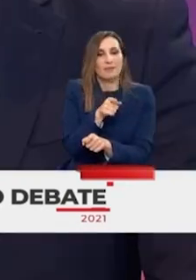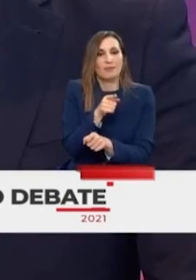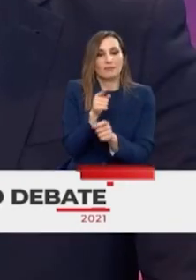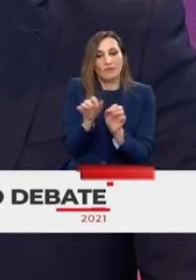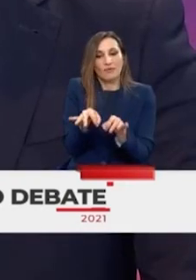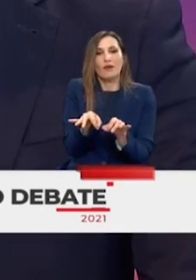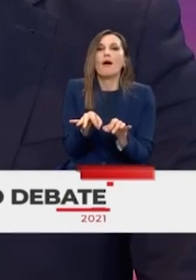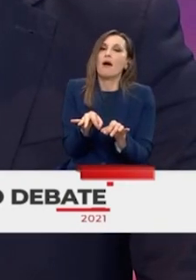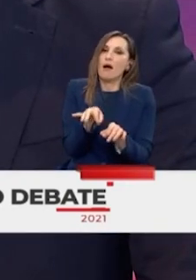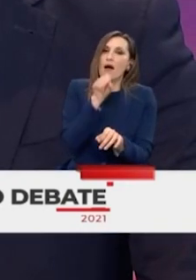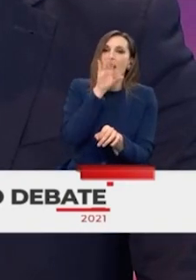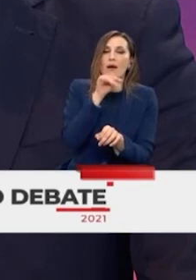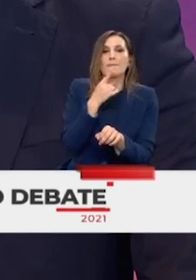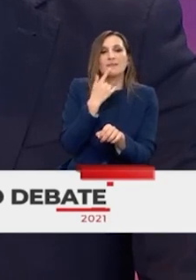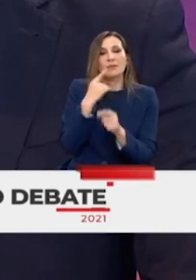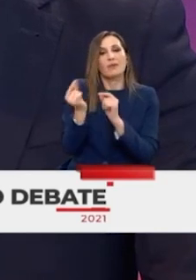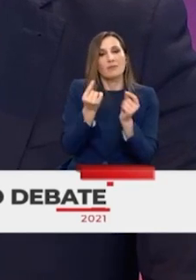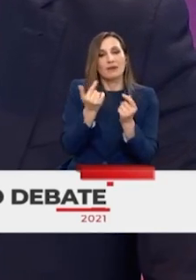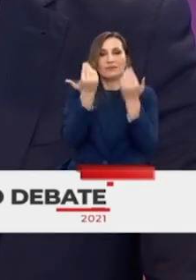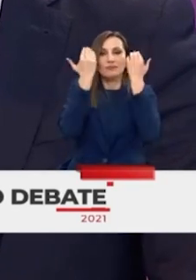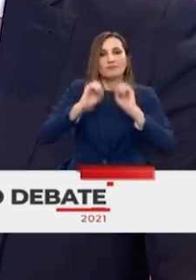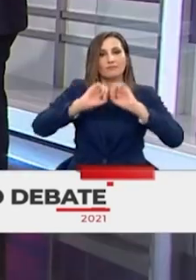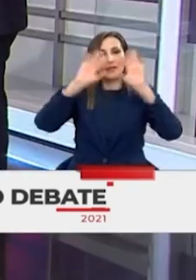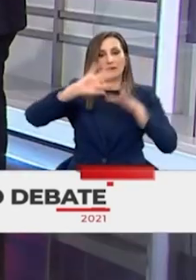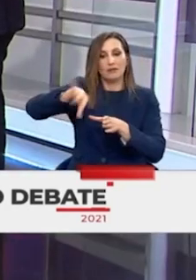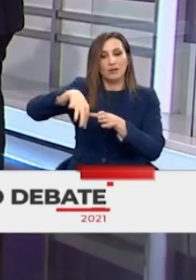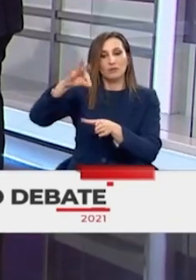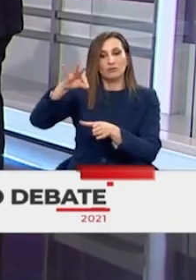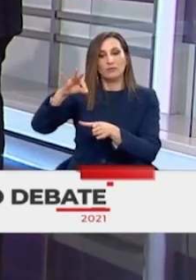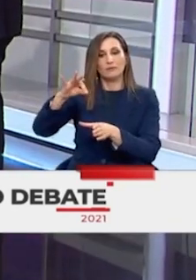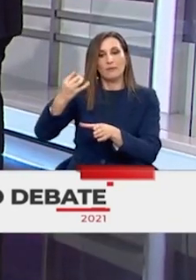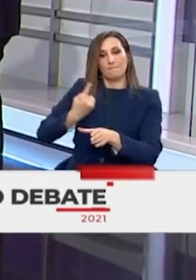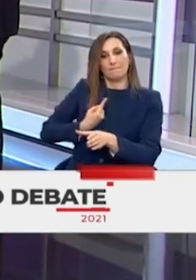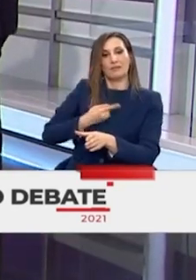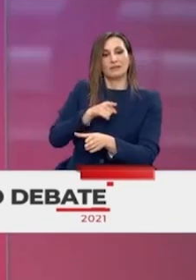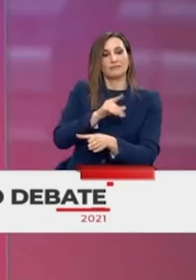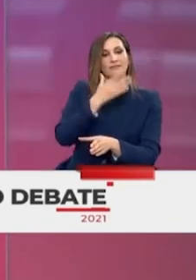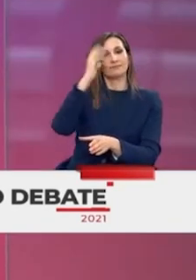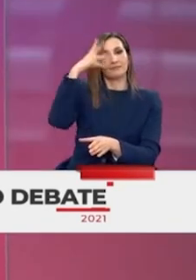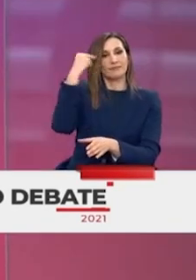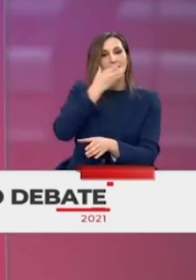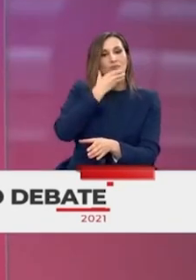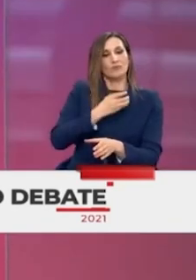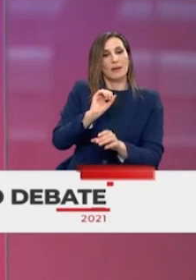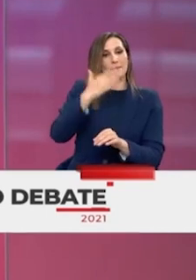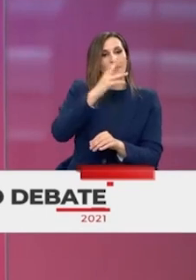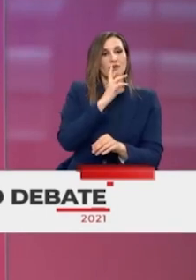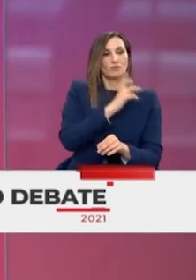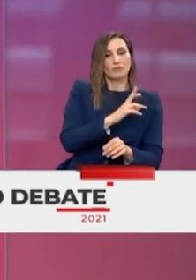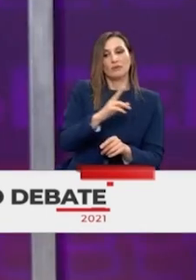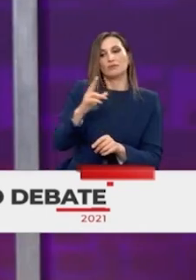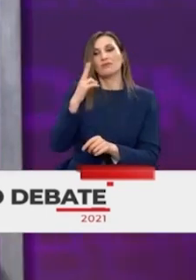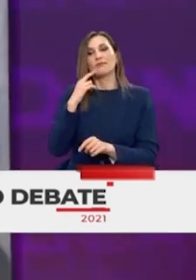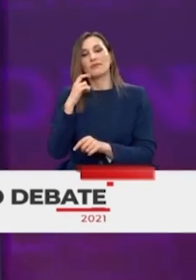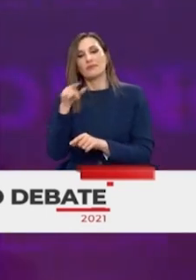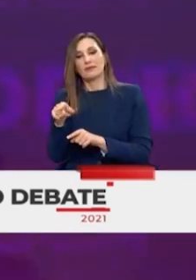fim, foi um debate esclarecedor. Ditou-nos o sorteio que Ana Gomes será a primeira a responder às perguntas. André Ventura